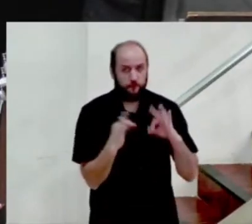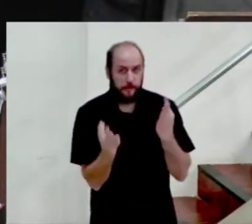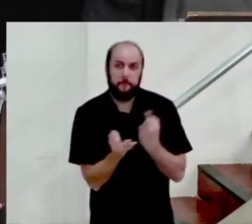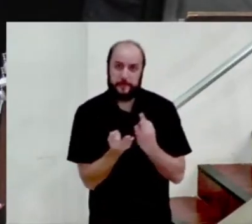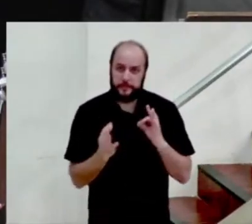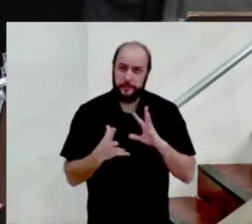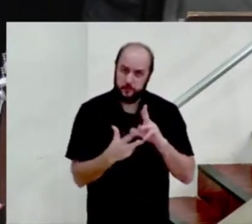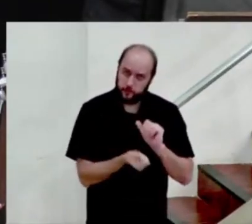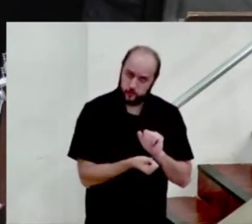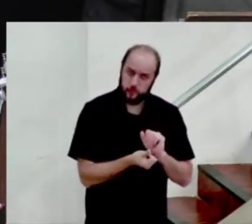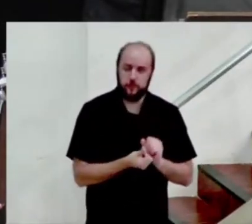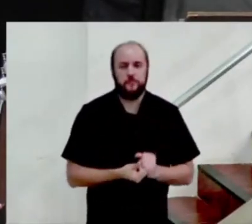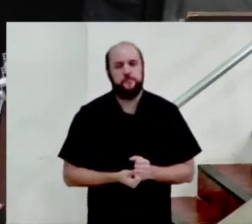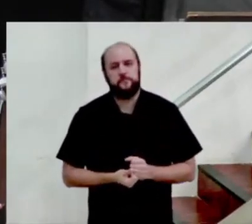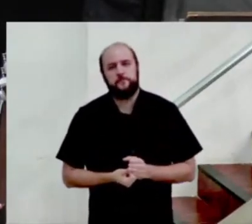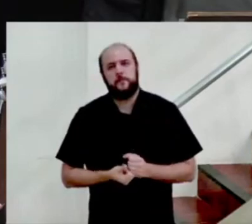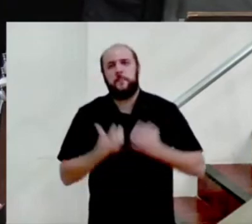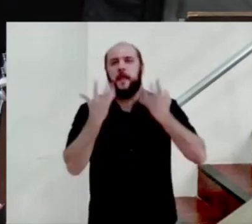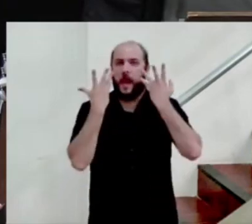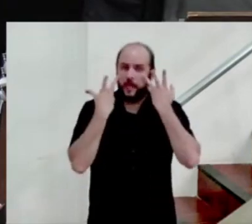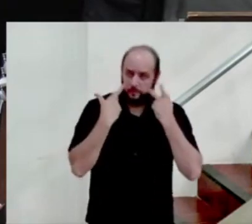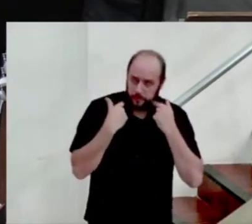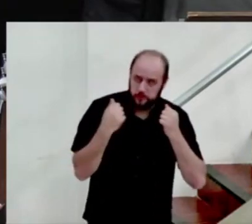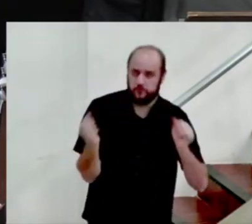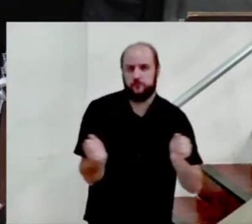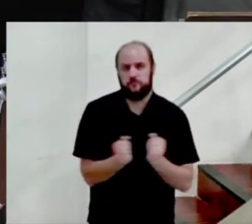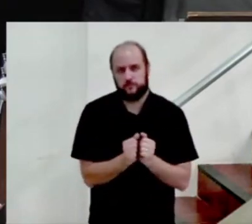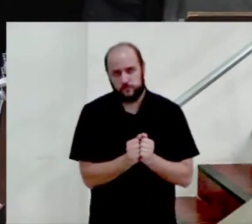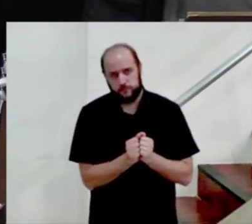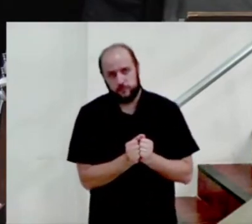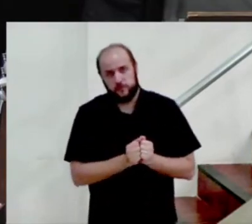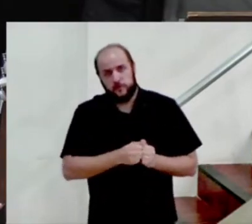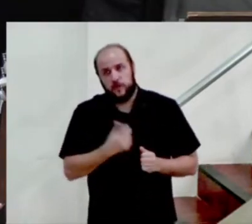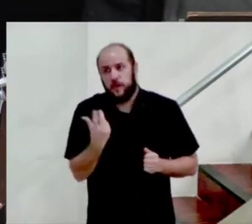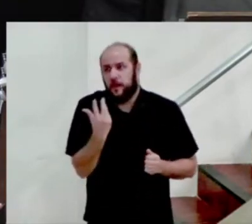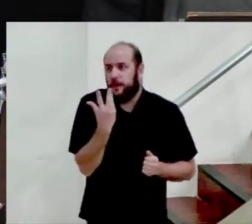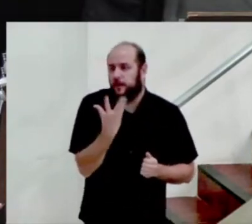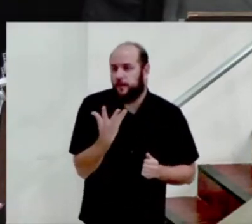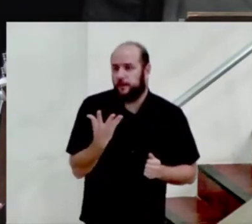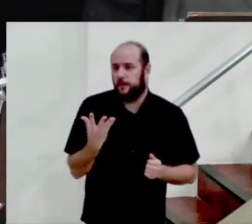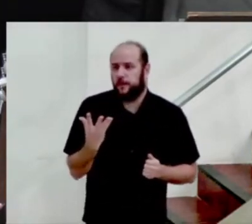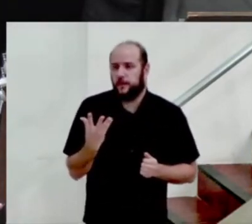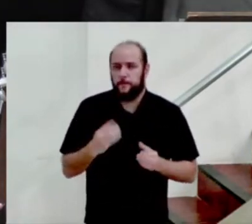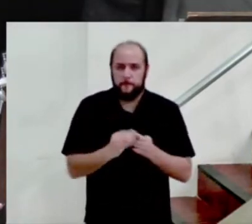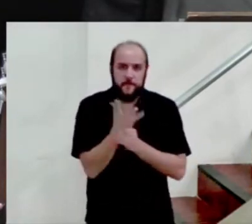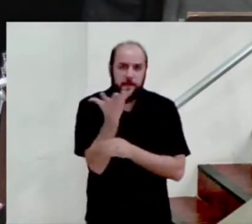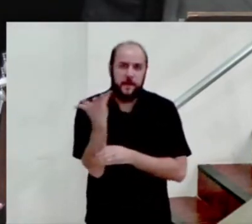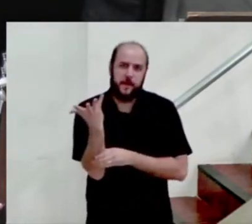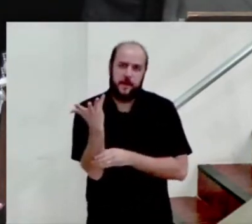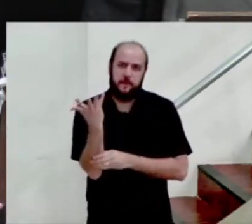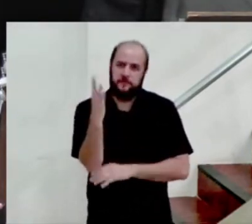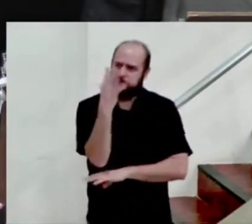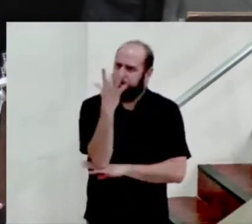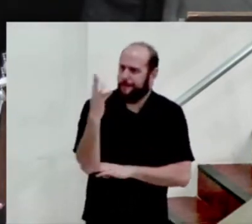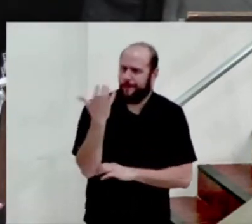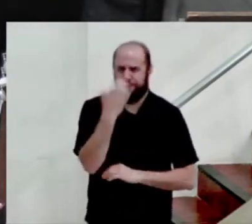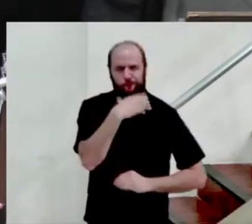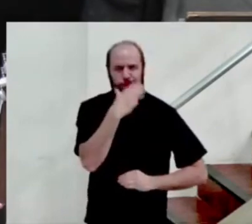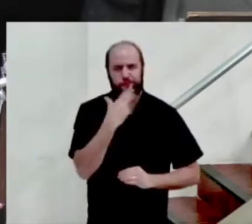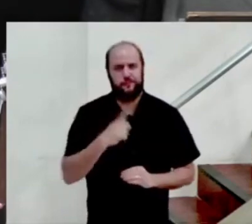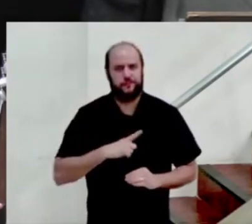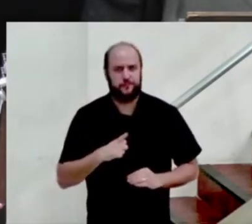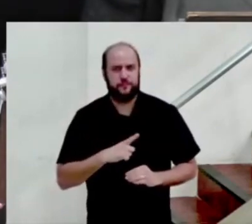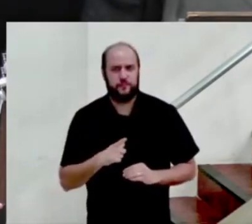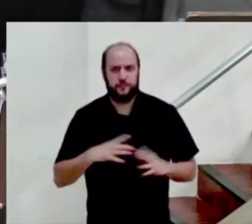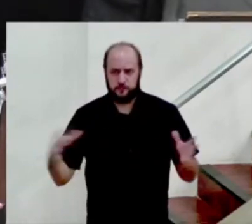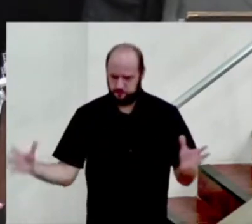filhos, mais animais e também erva preservada, árvores, frutos de árvores